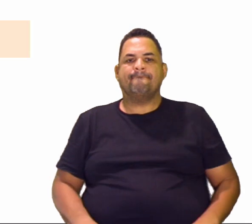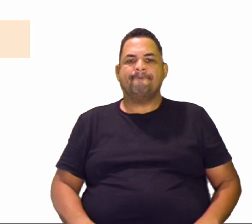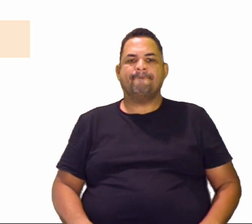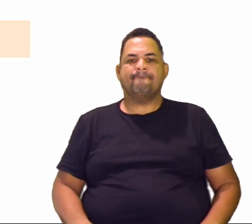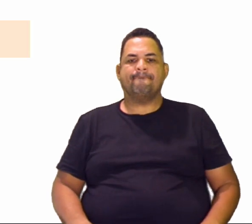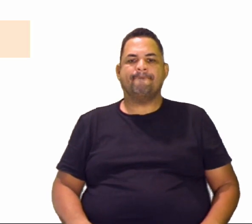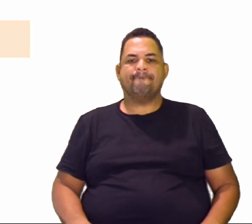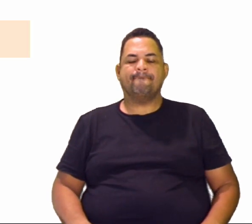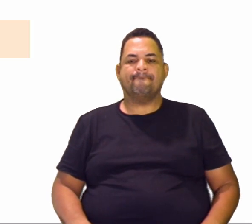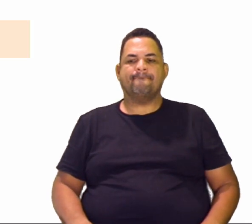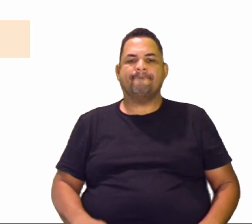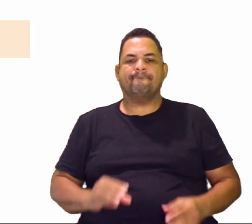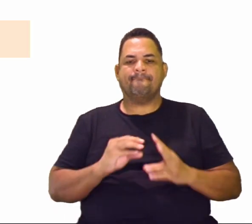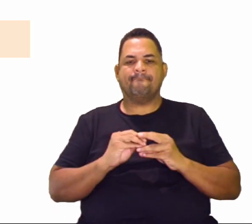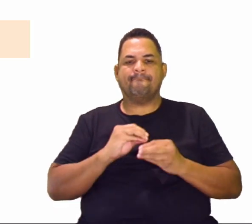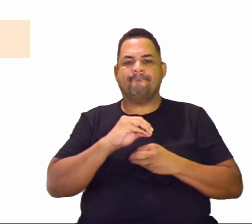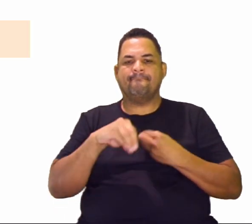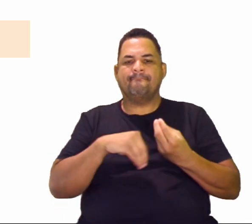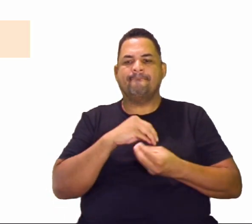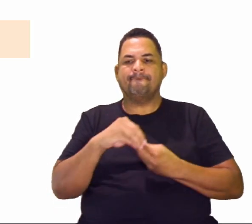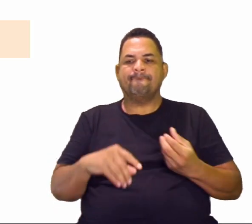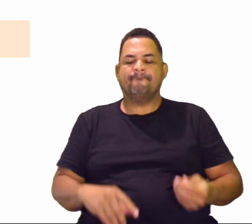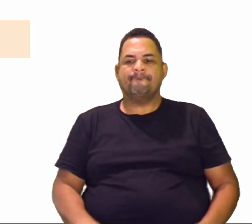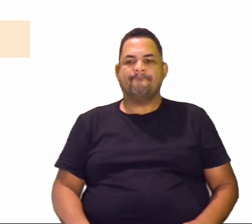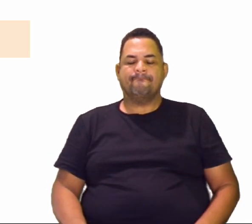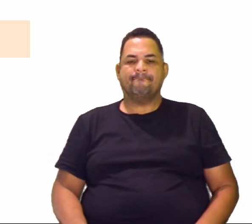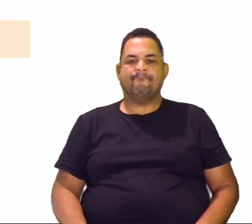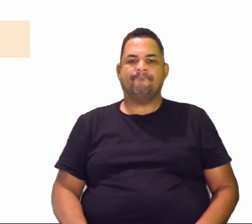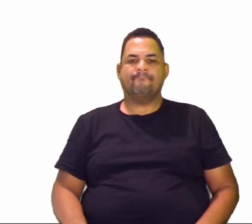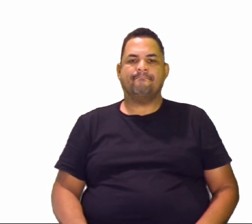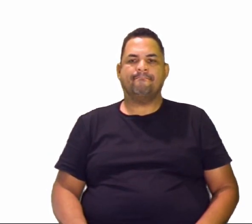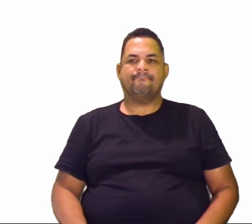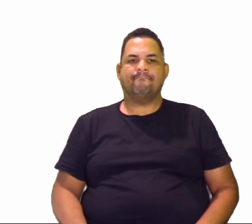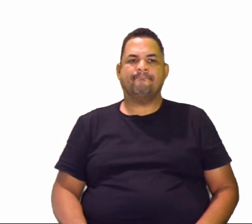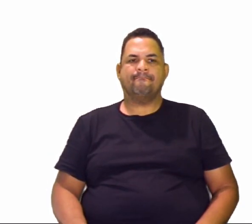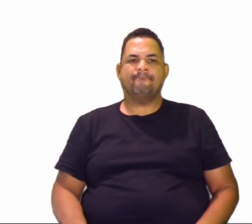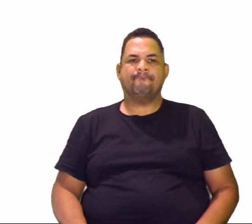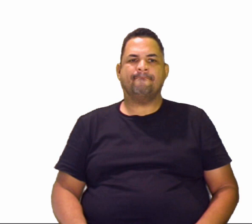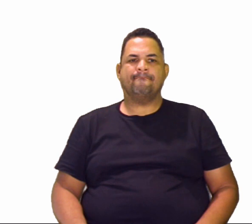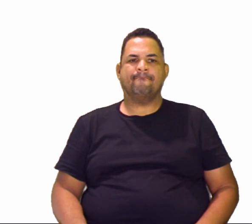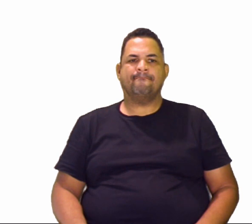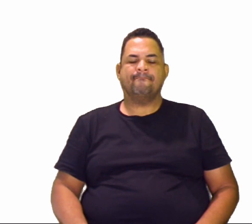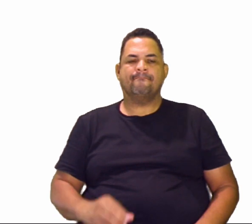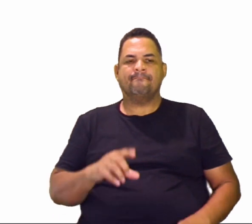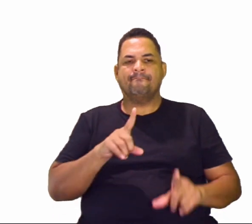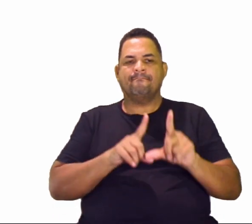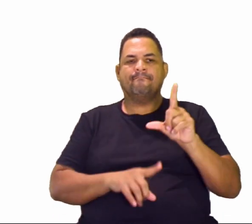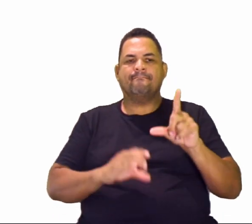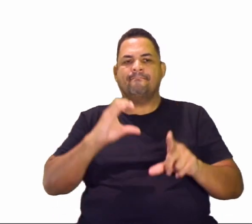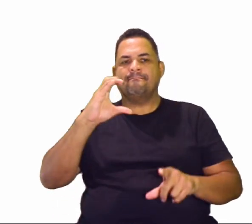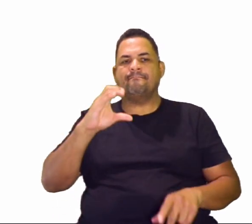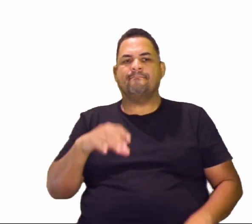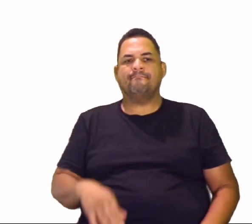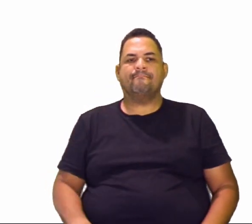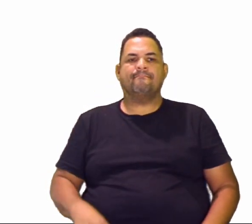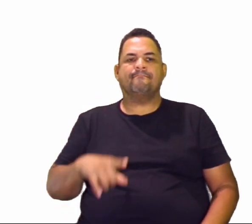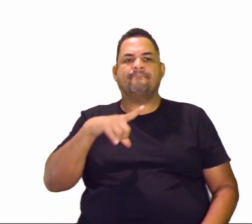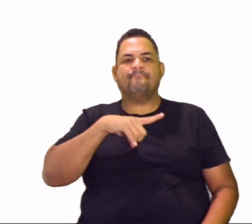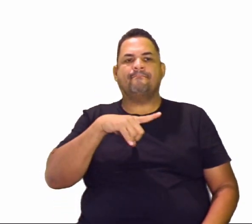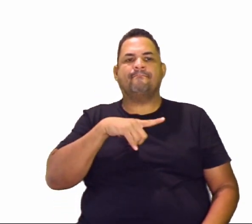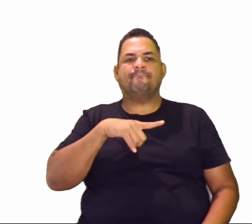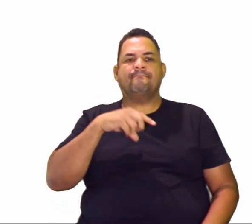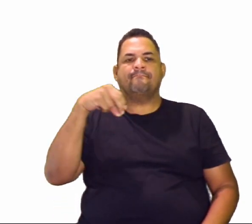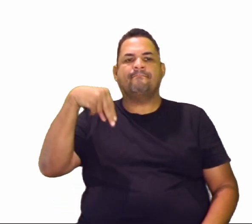aquela fórmula do composto. Tá legal? E ainda mais, aqui na letra C, nós temos